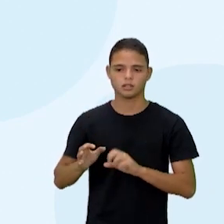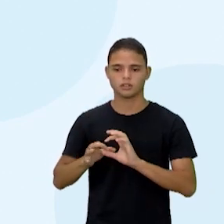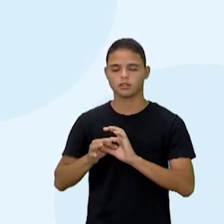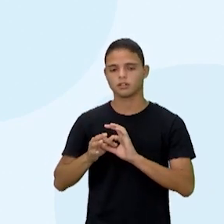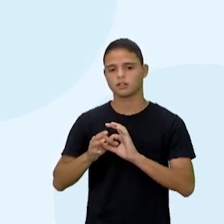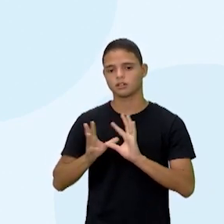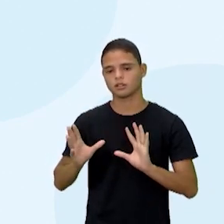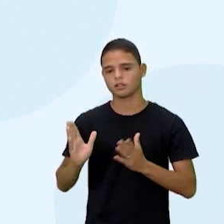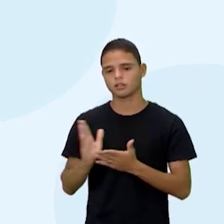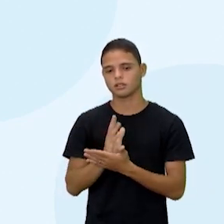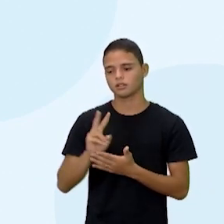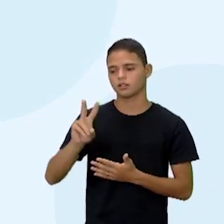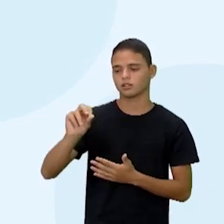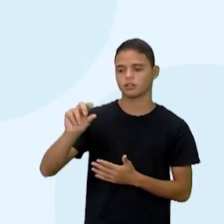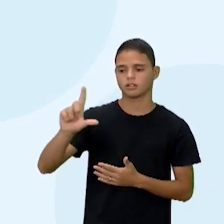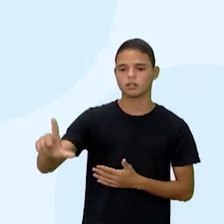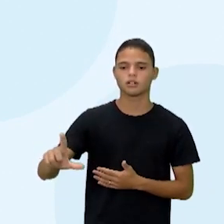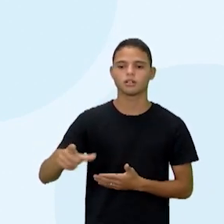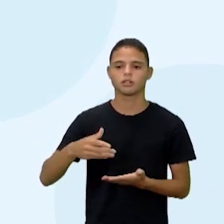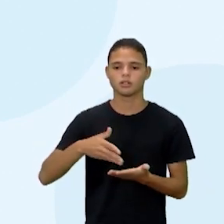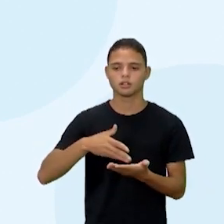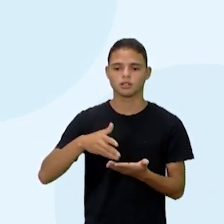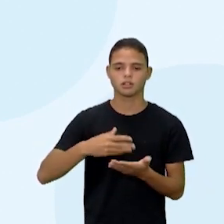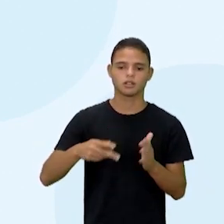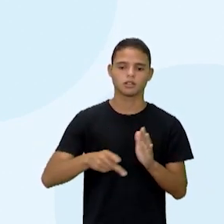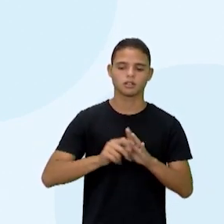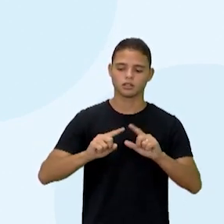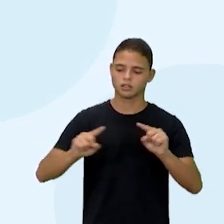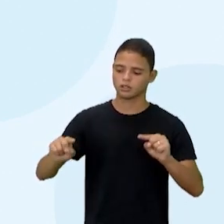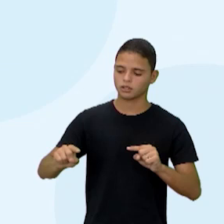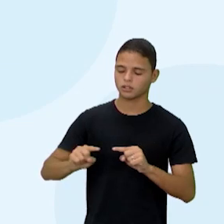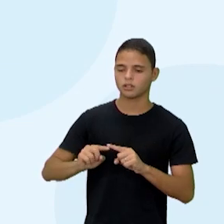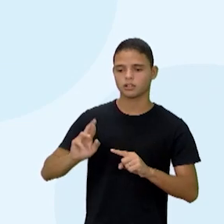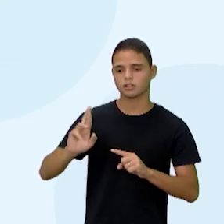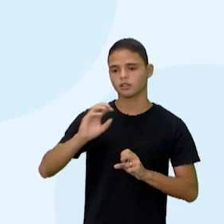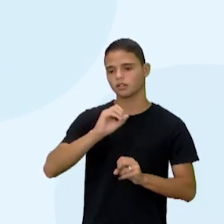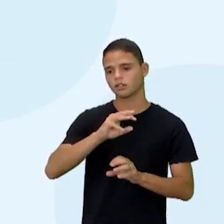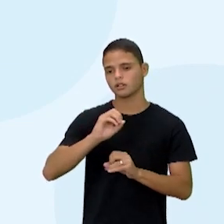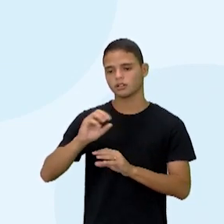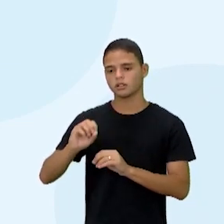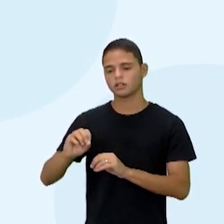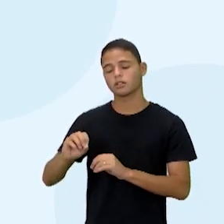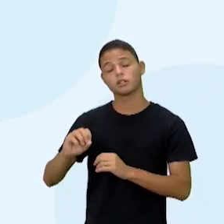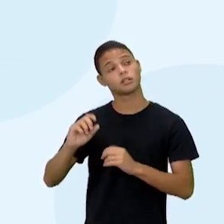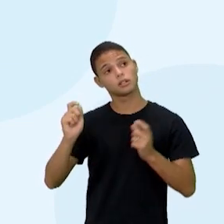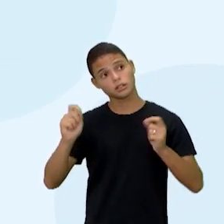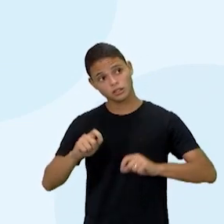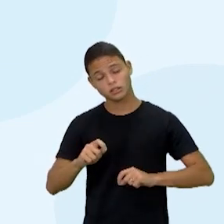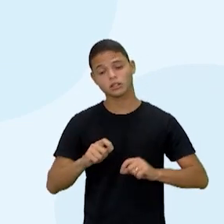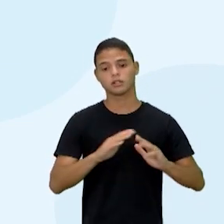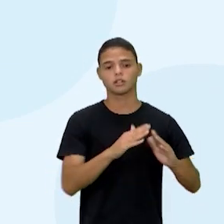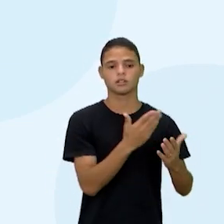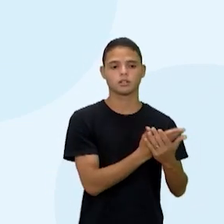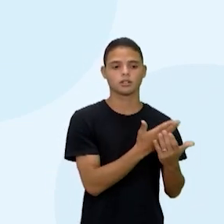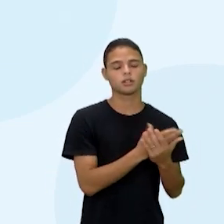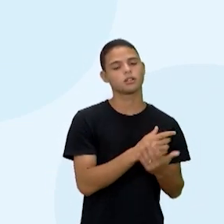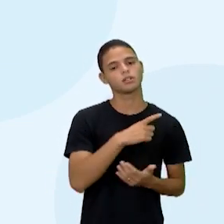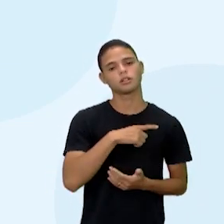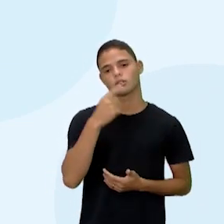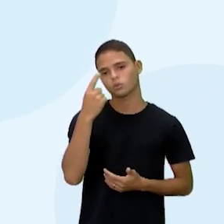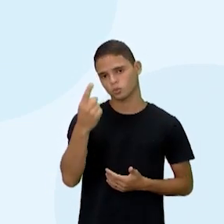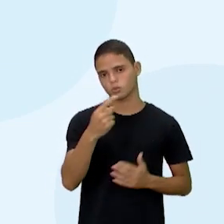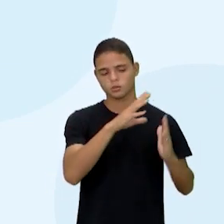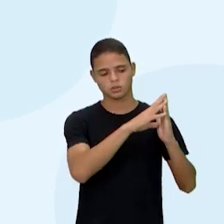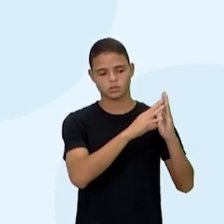disponibilizou volumes desses livros para as diretorias de ensino, então provavelmente as escolas e diretorias de ensino devem ter pelo menos um